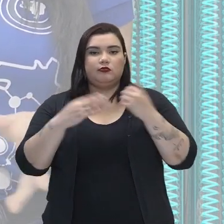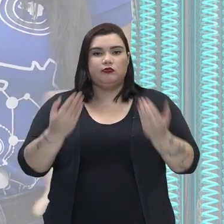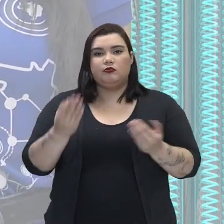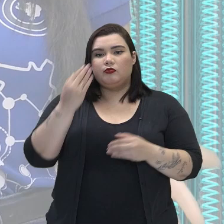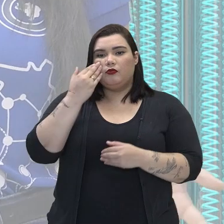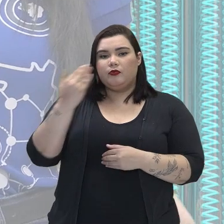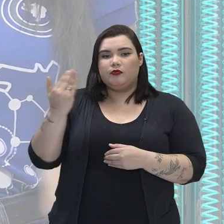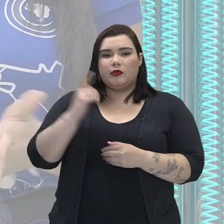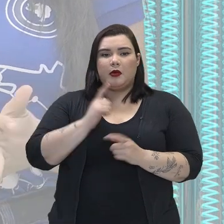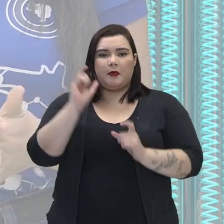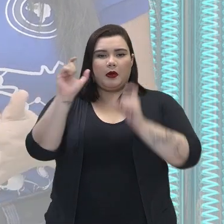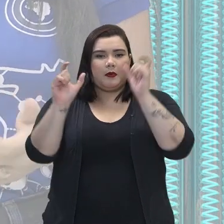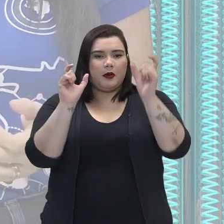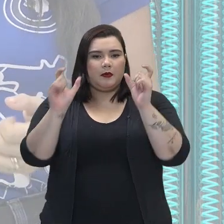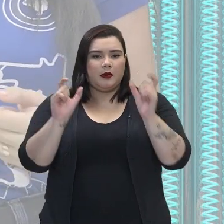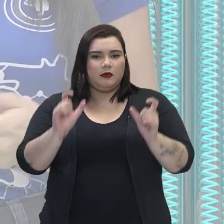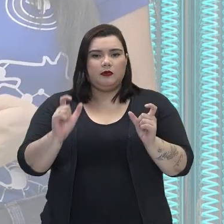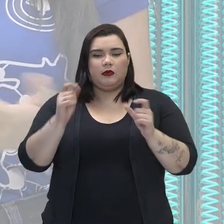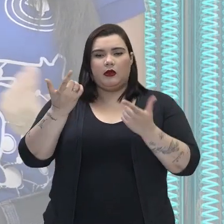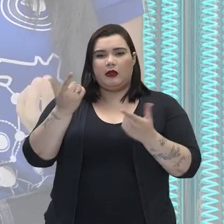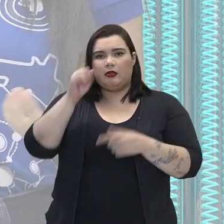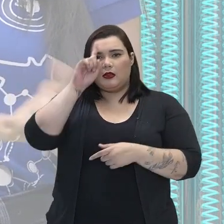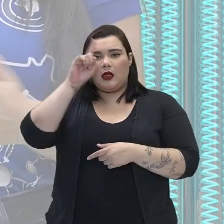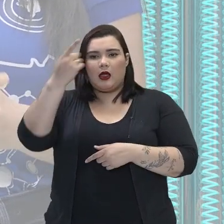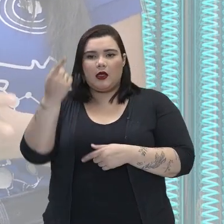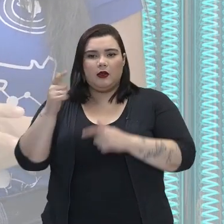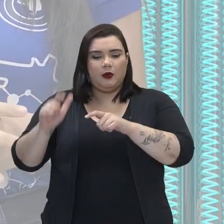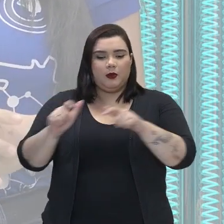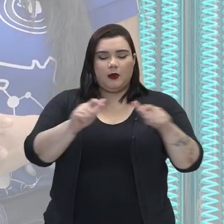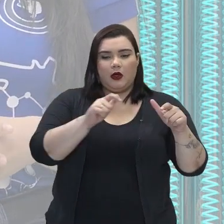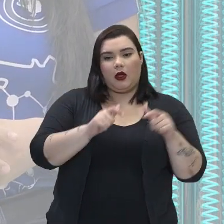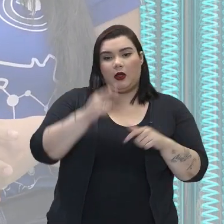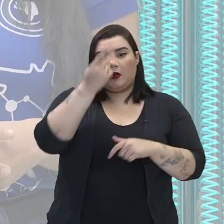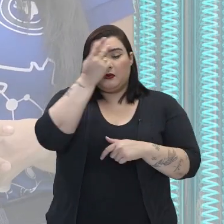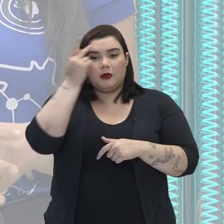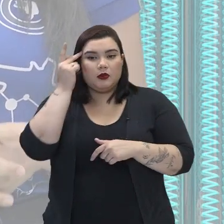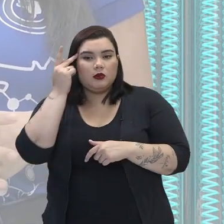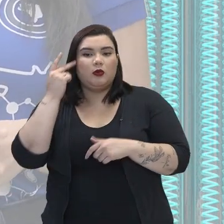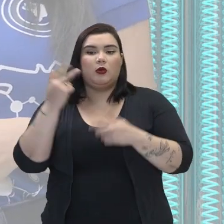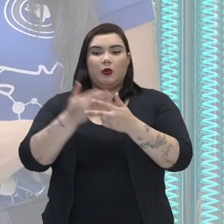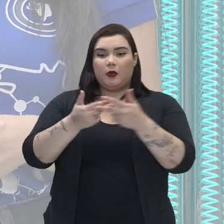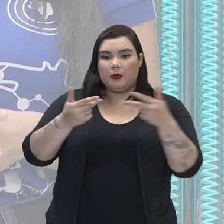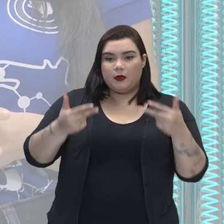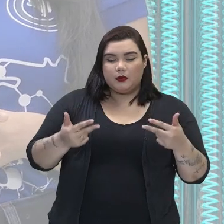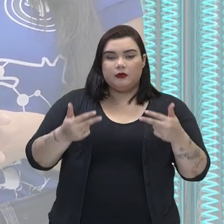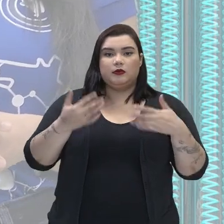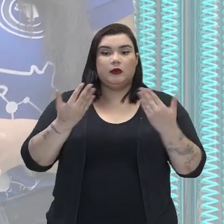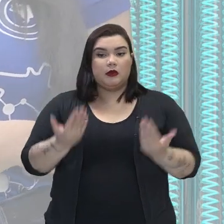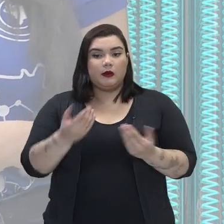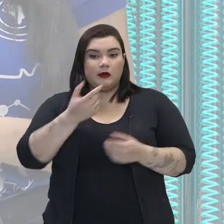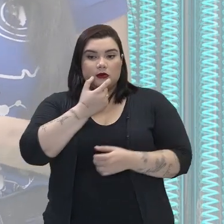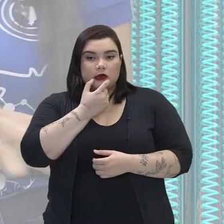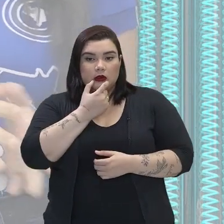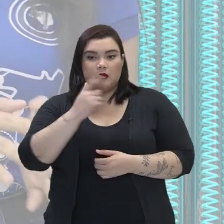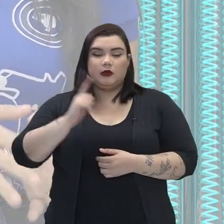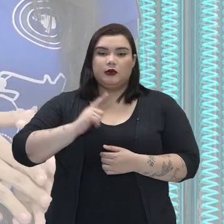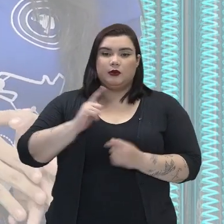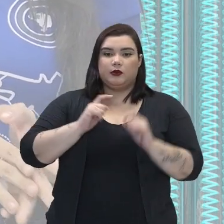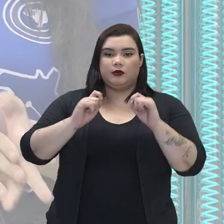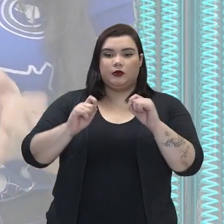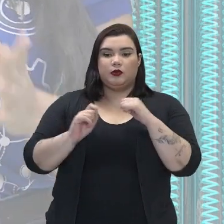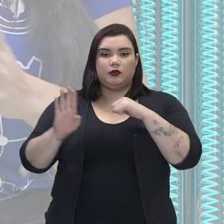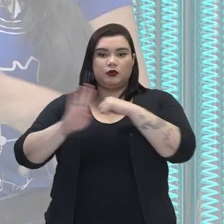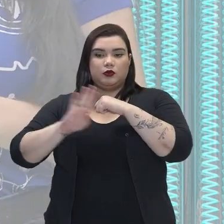aqui, ideias, lugares, pessoas, coisas. E na língua inglesa nós dividimos em